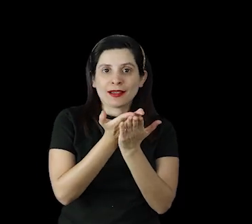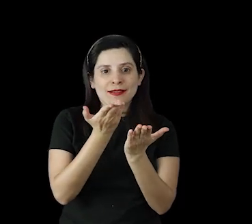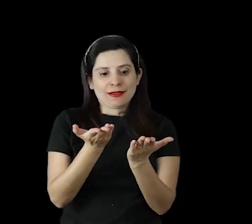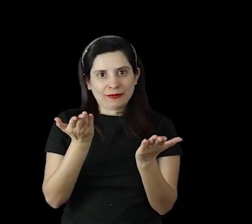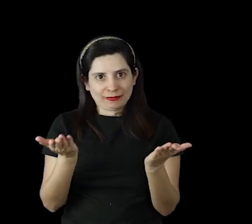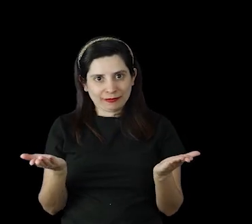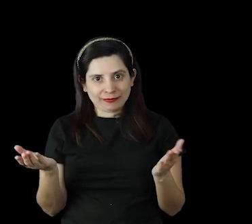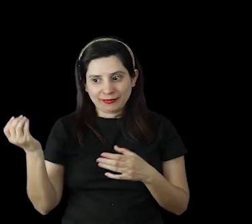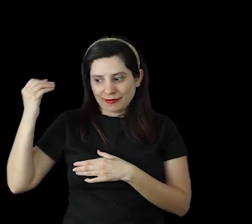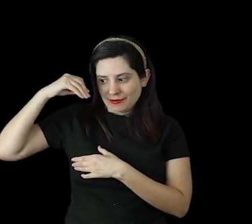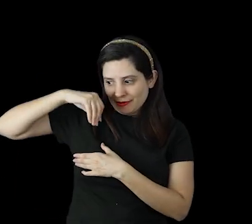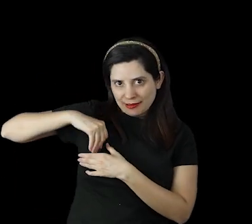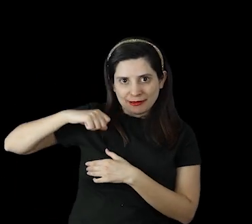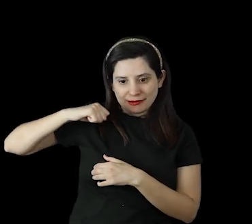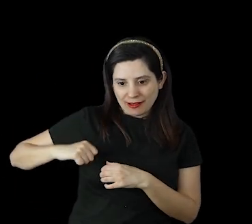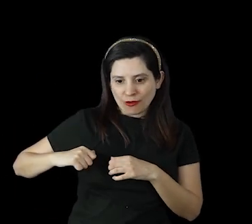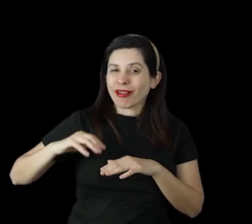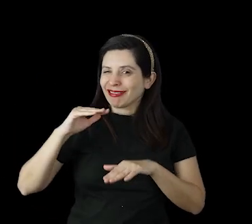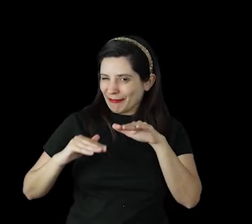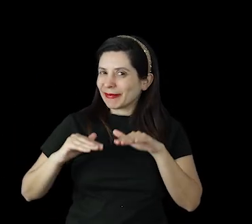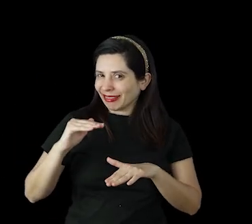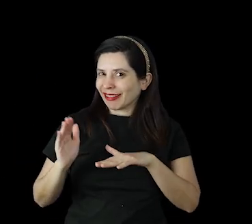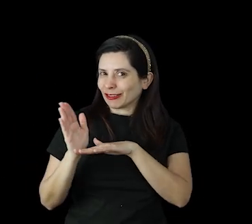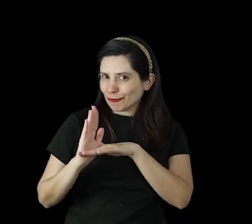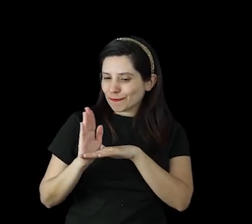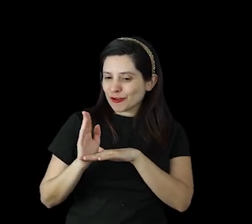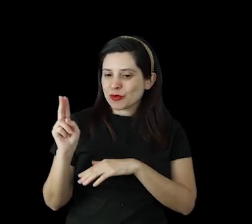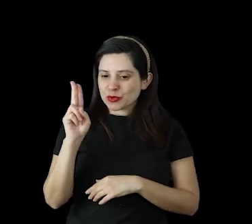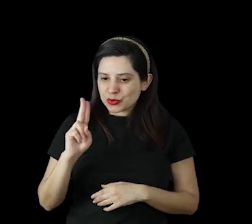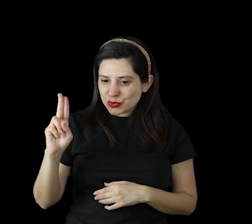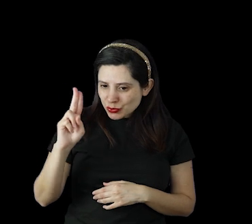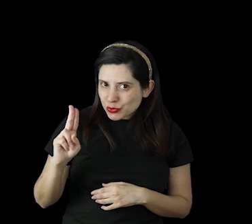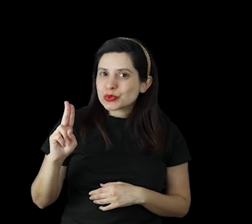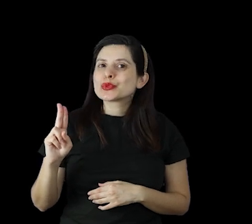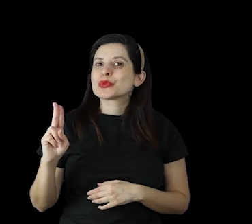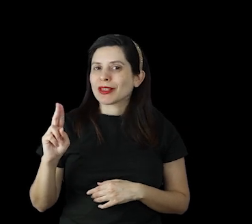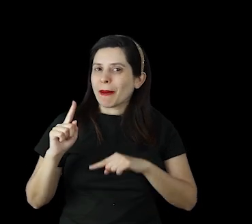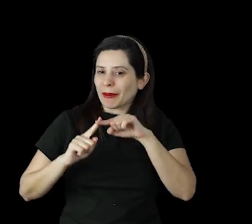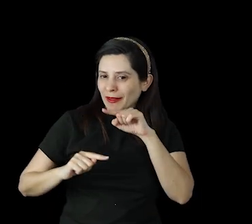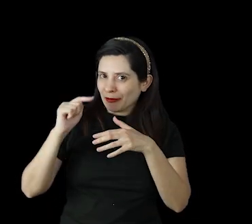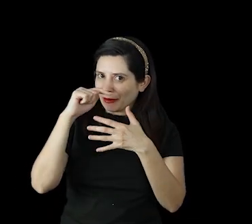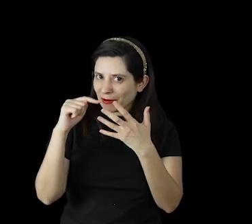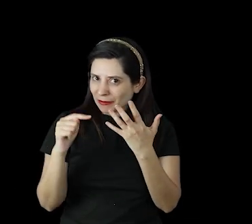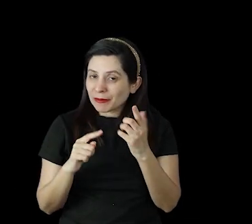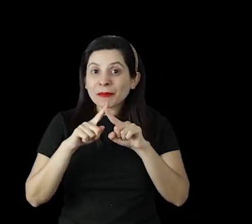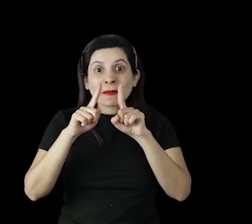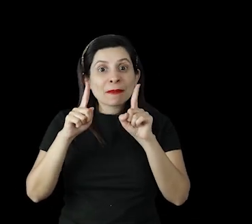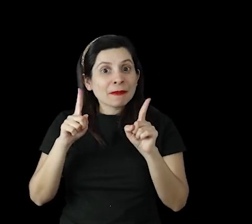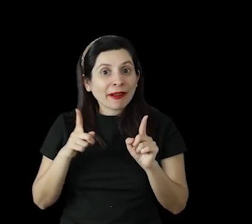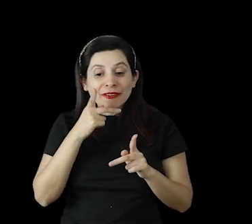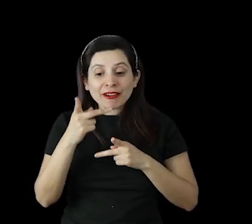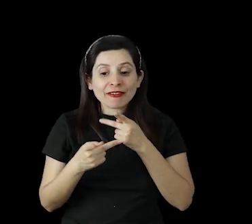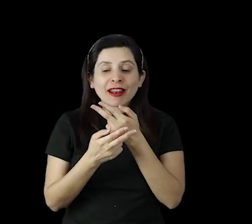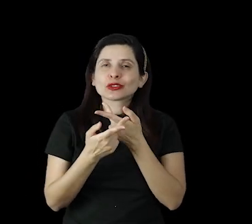uma sacola à disposição, porque dependendo do filme a gente usa tais recursos, mas ela vai falar de